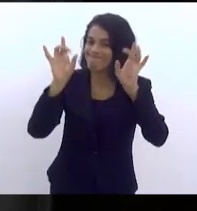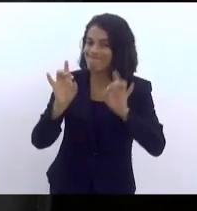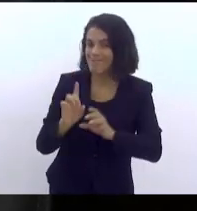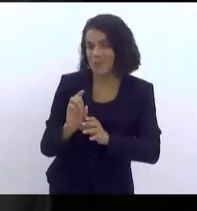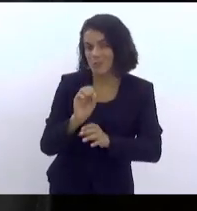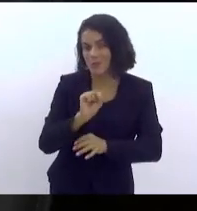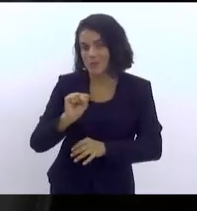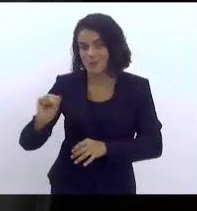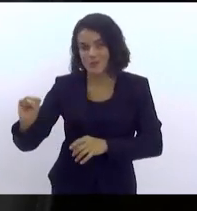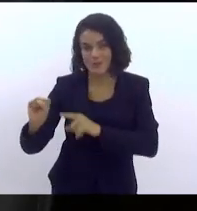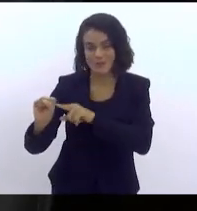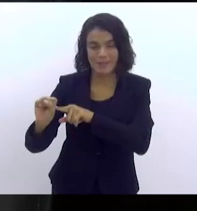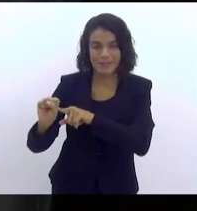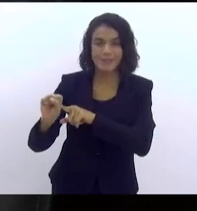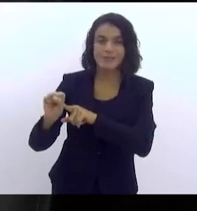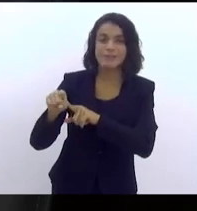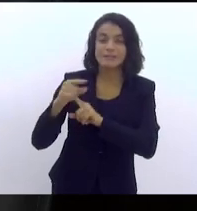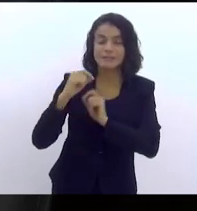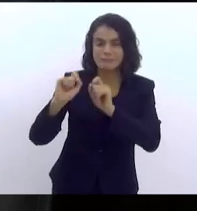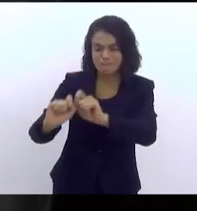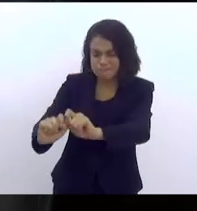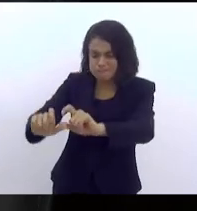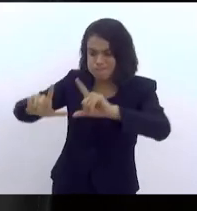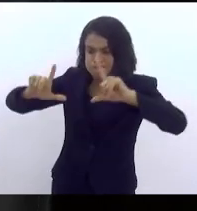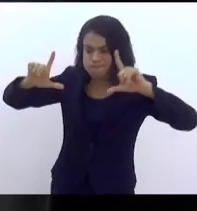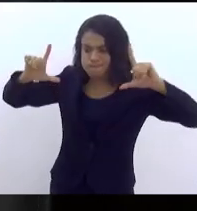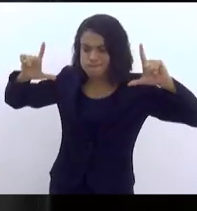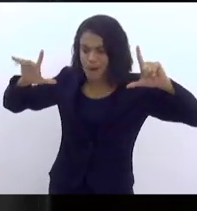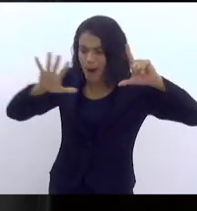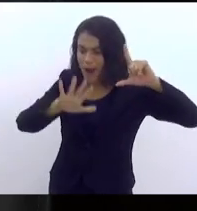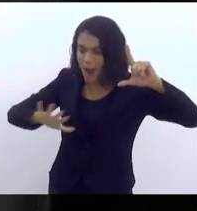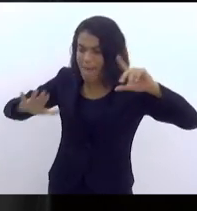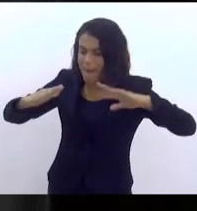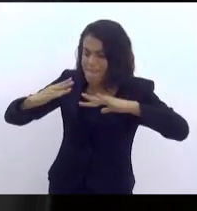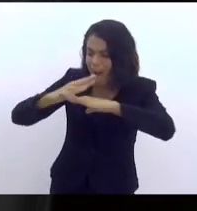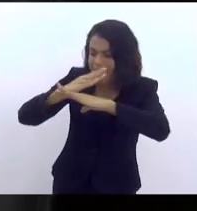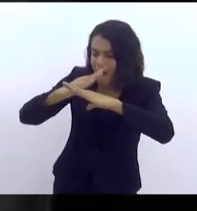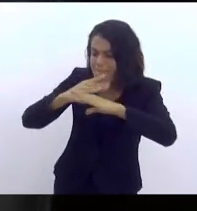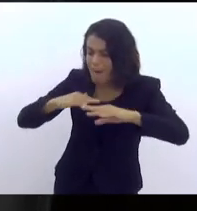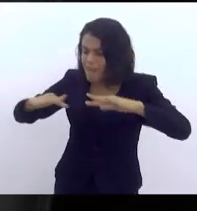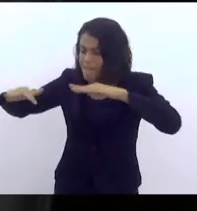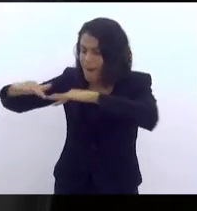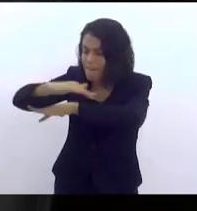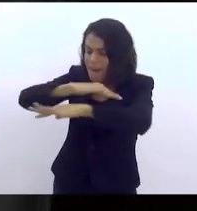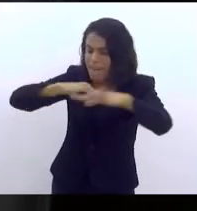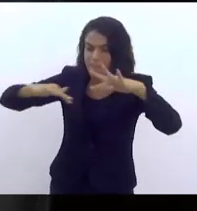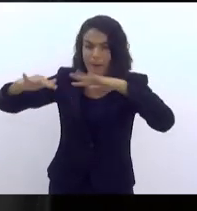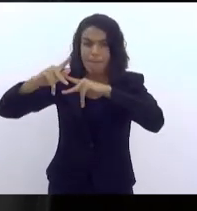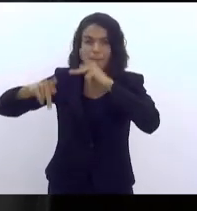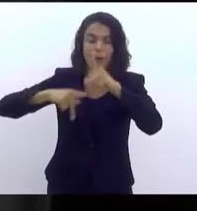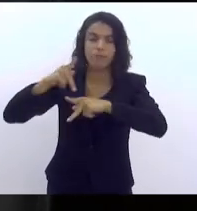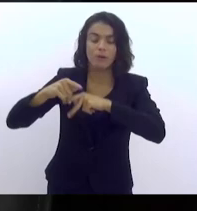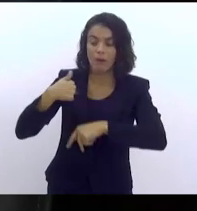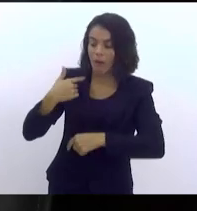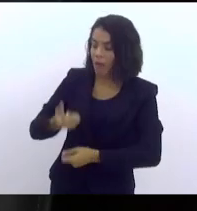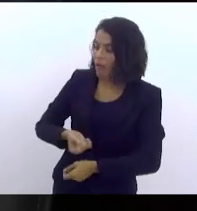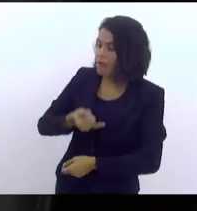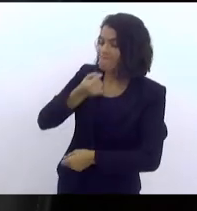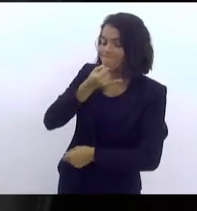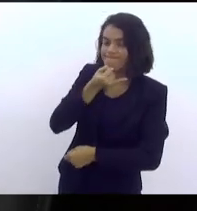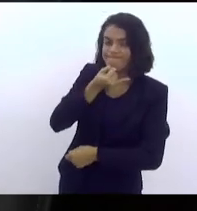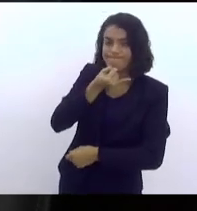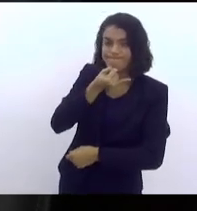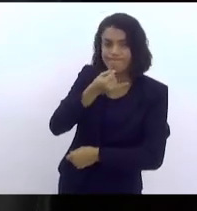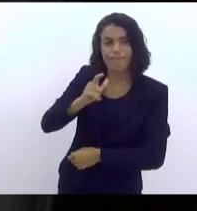Se colocarmos uma lupa sobre a região mais rica e populosa do país o Sudeste teremos uma triste surpresa